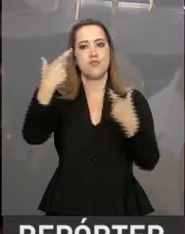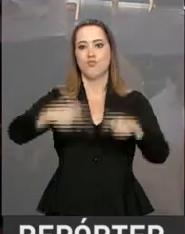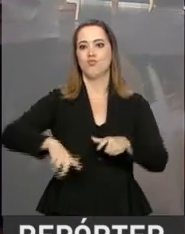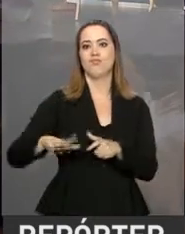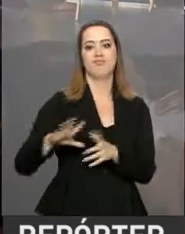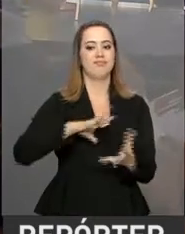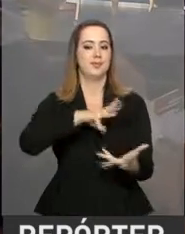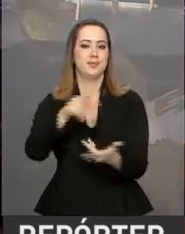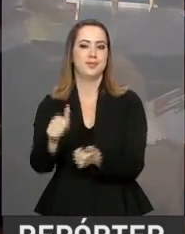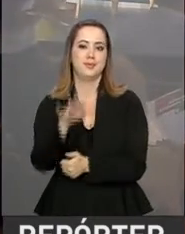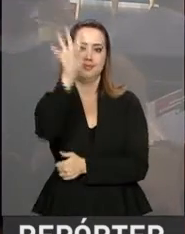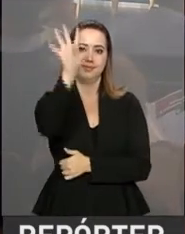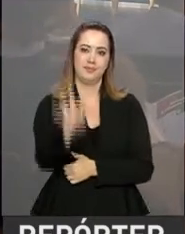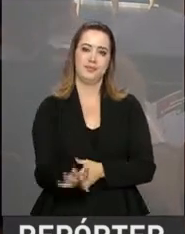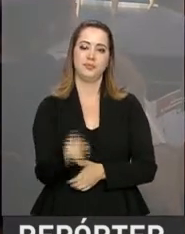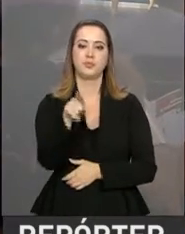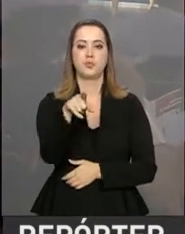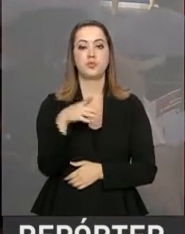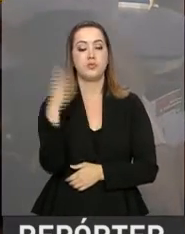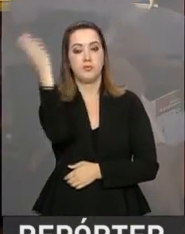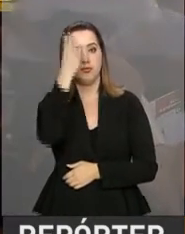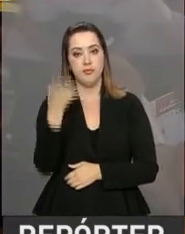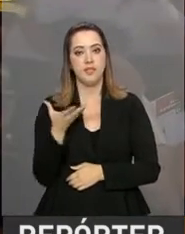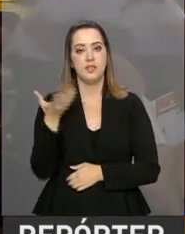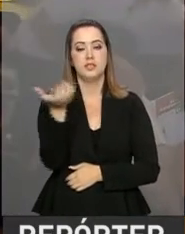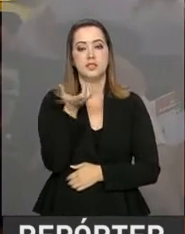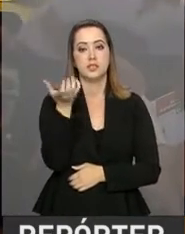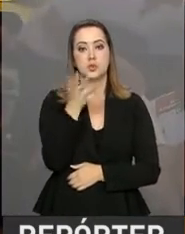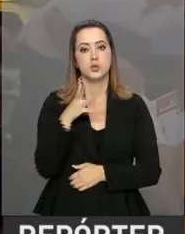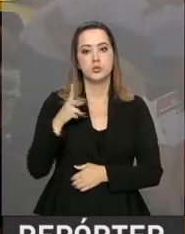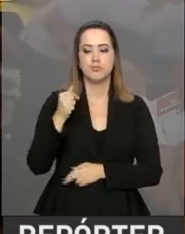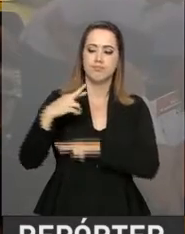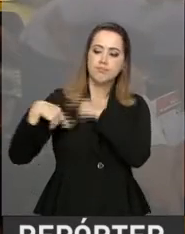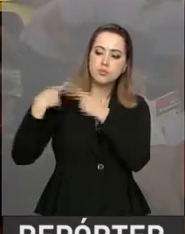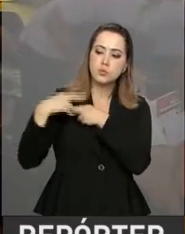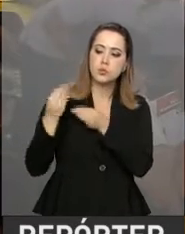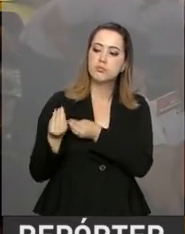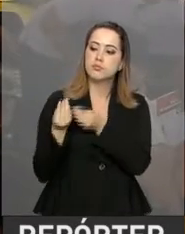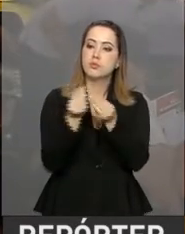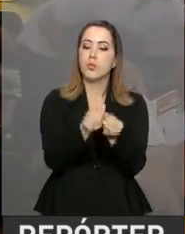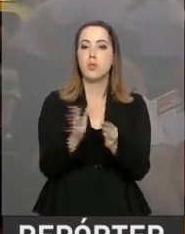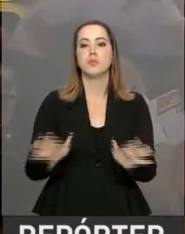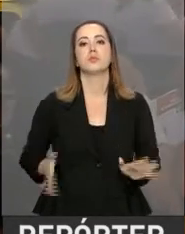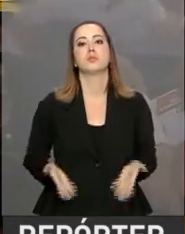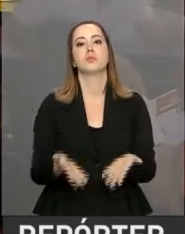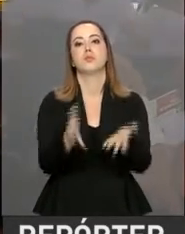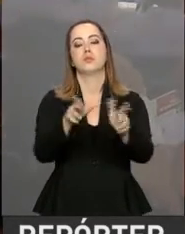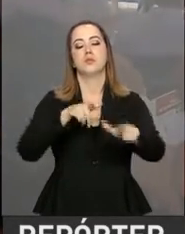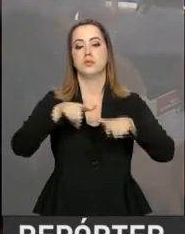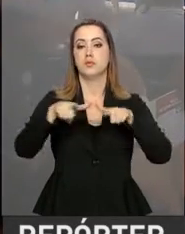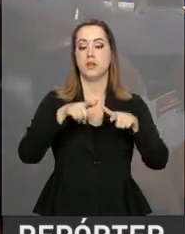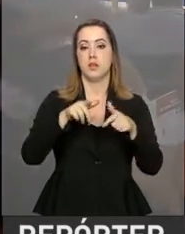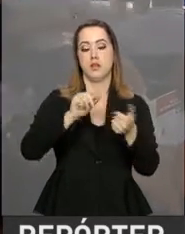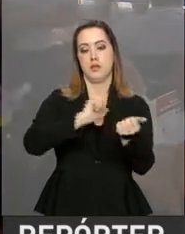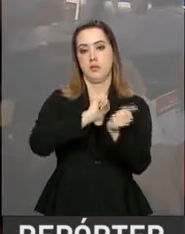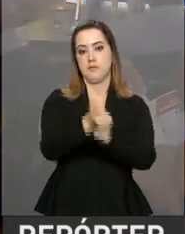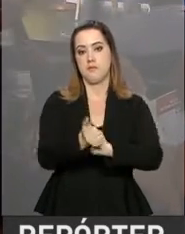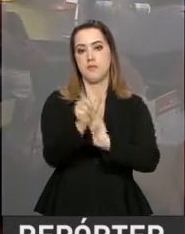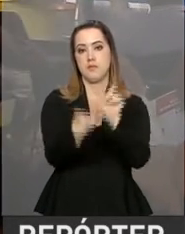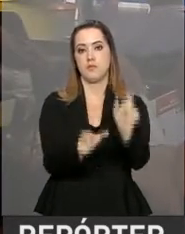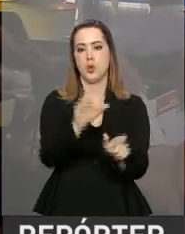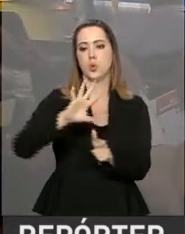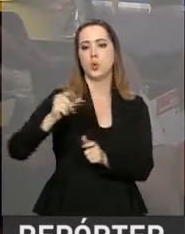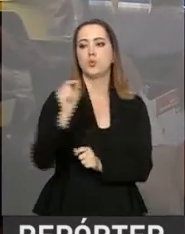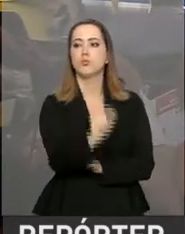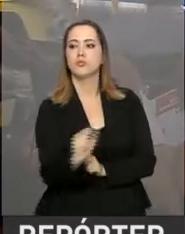mundo. E o Brasil quer aproveitar todo o legado da Paralimpíada para incentivar esse tipo de esporte em todo o país. A ideia é ajudar as